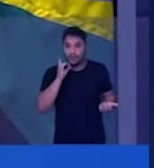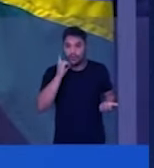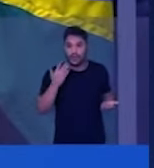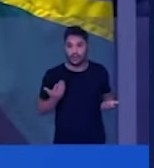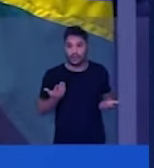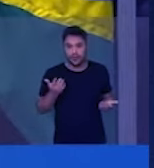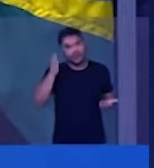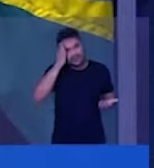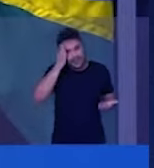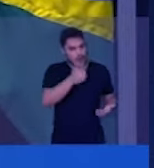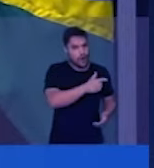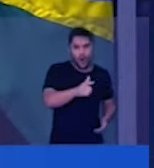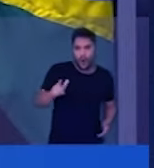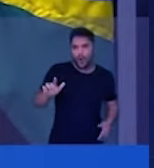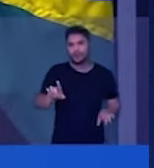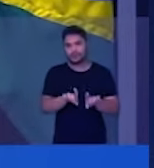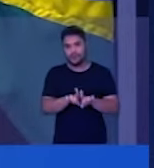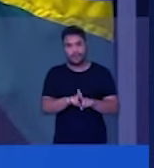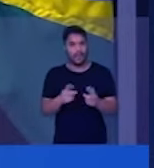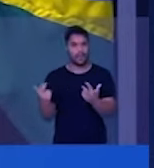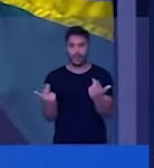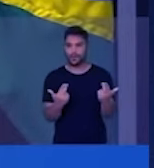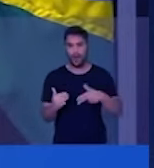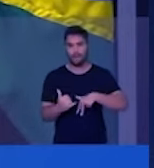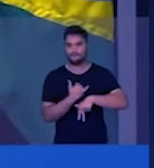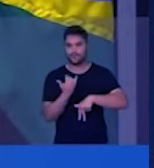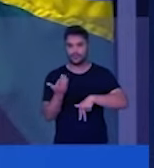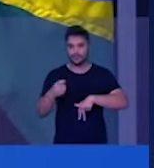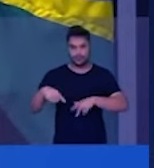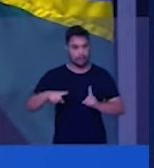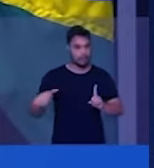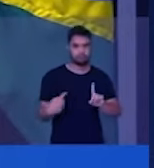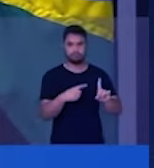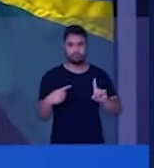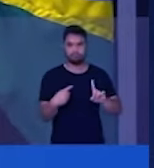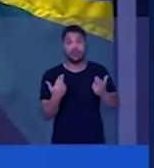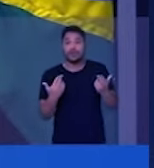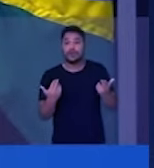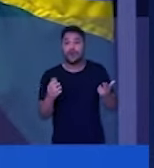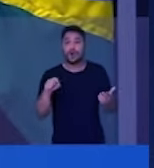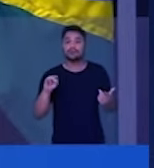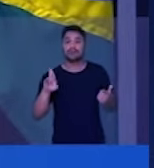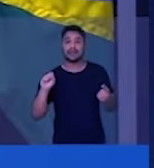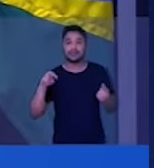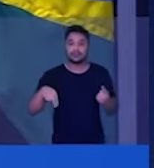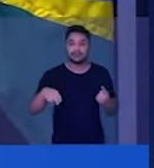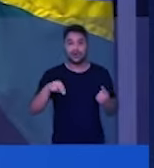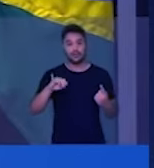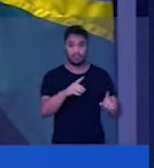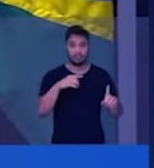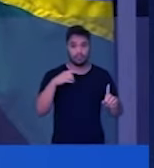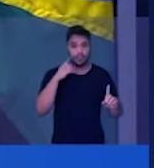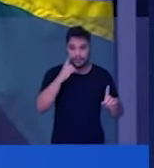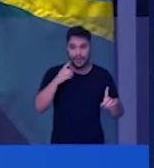que outros também têm sido vítimas dessas perseguições, a exemplo do próprio Sanderson, do deputado Nicolas e assim por